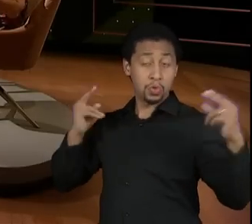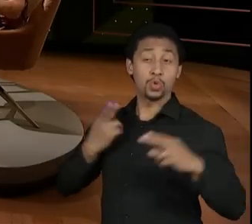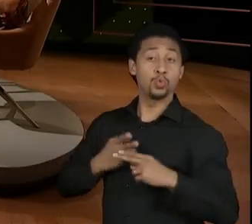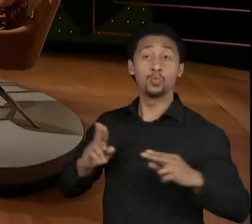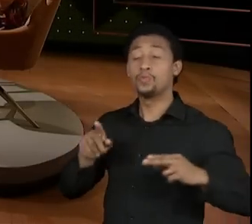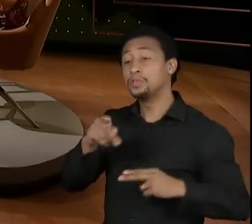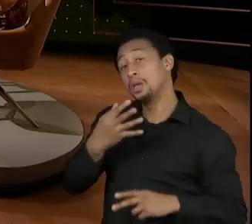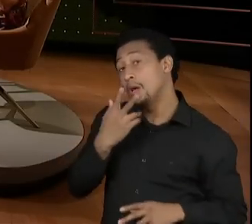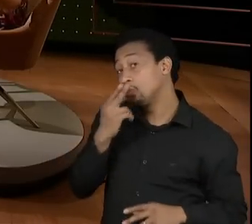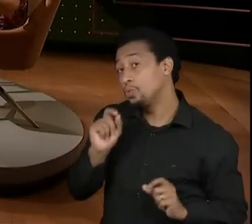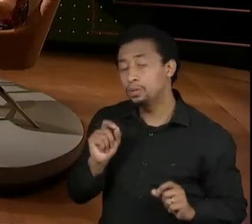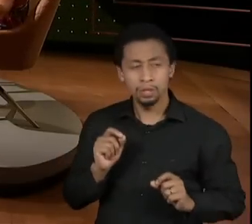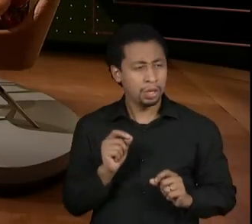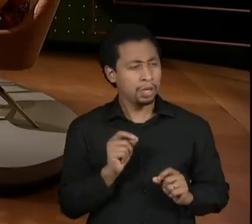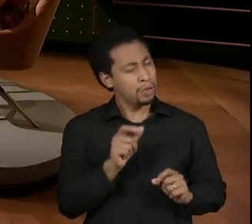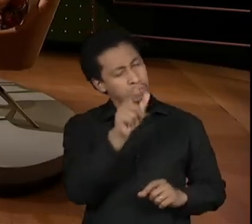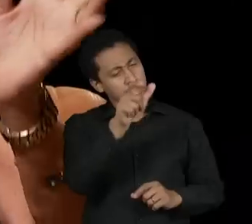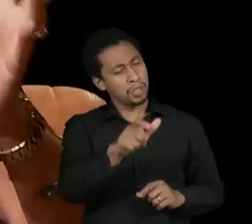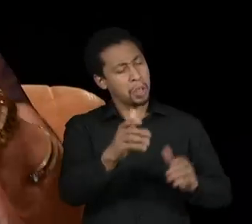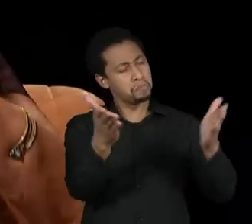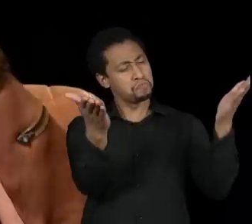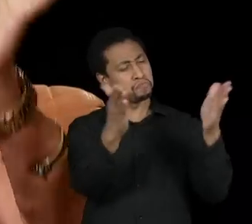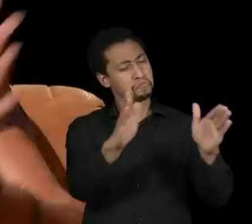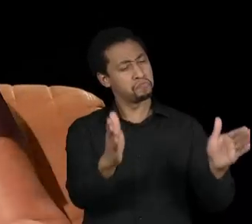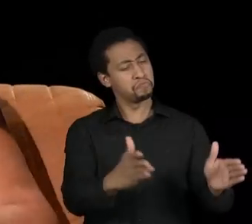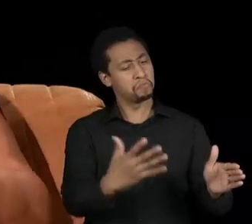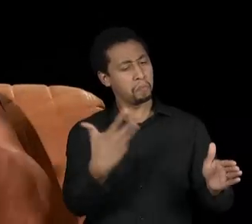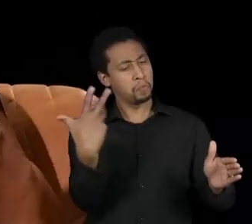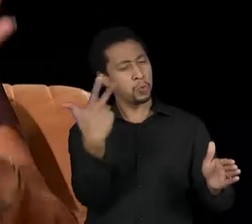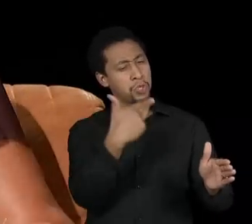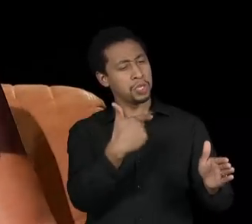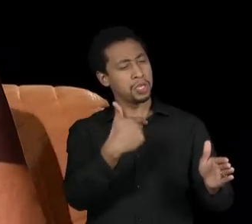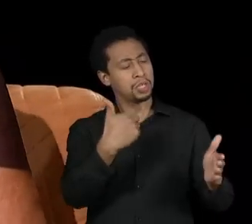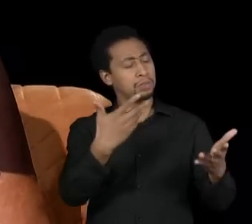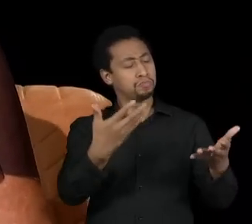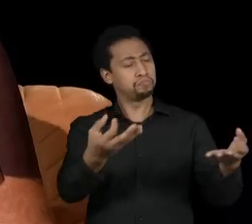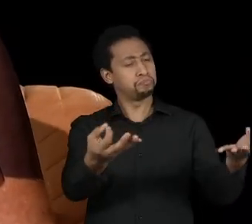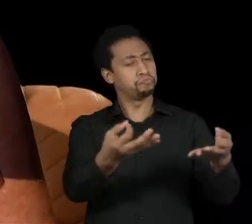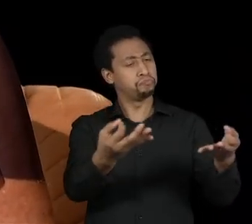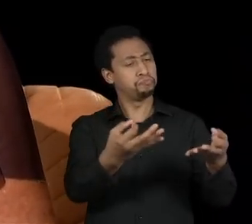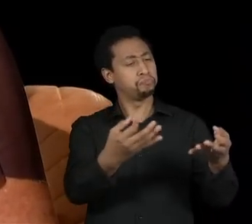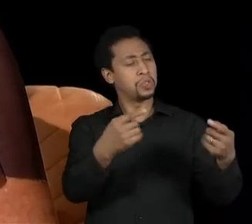muito Angelical. muito pura, muito angelical. Não, tudo bem.